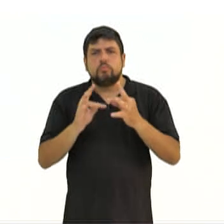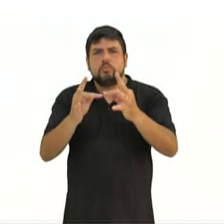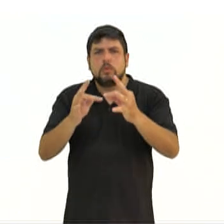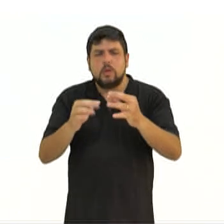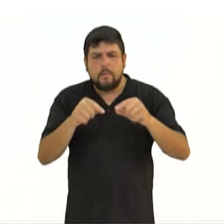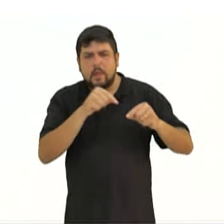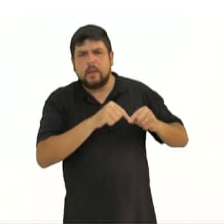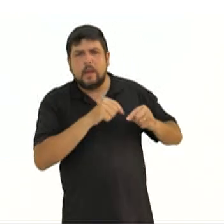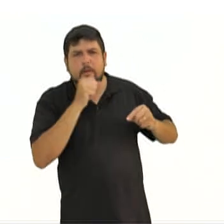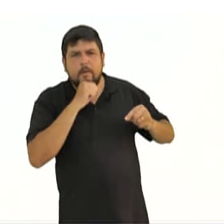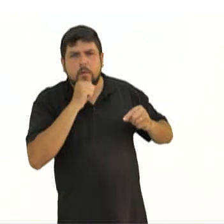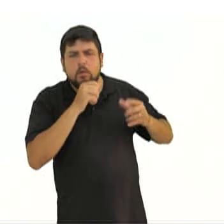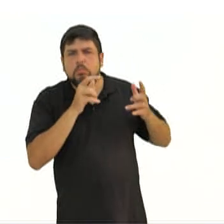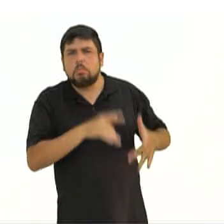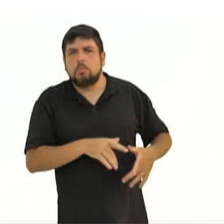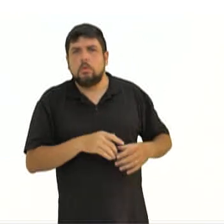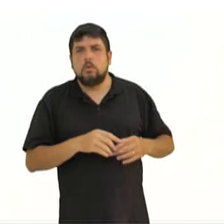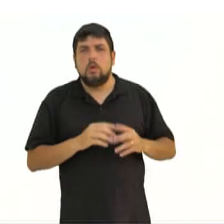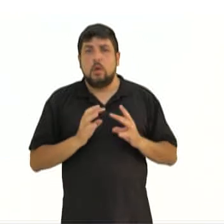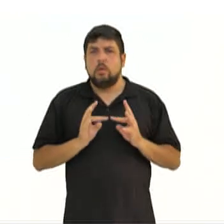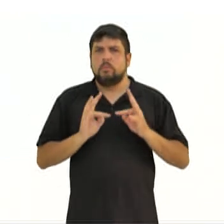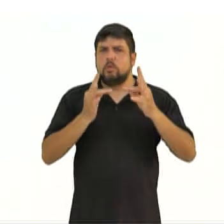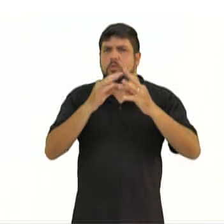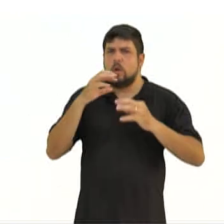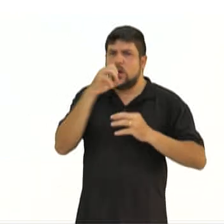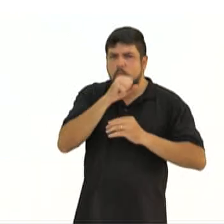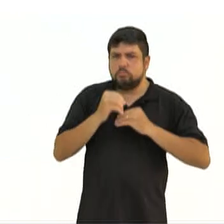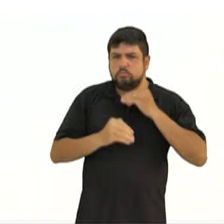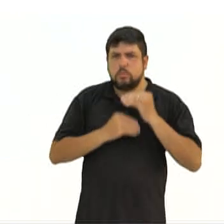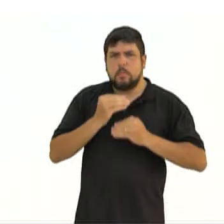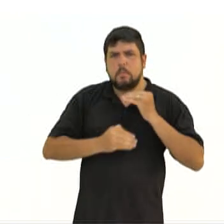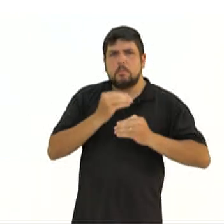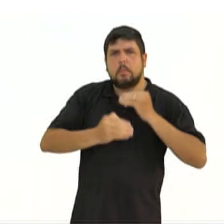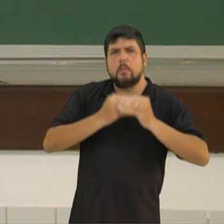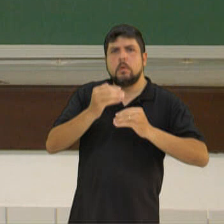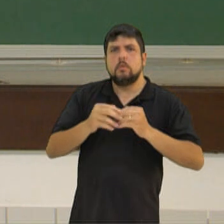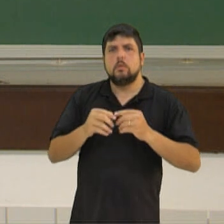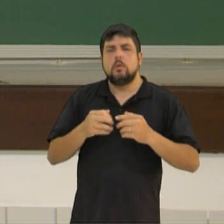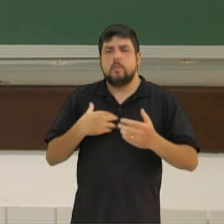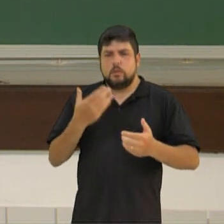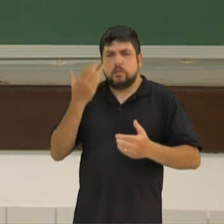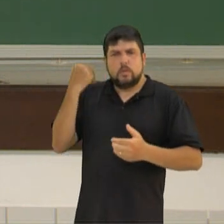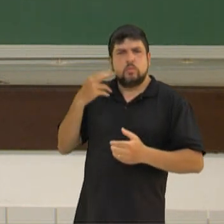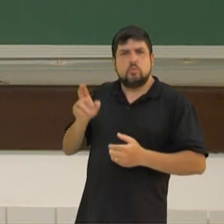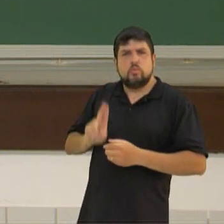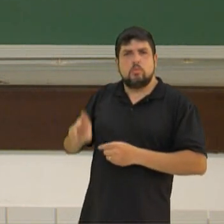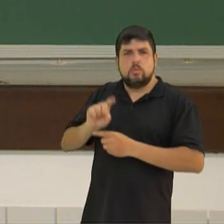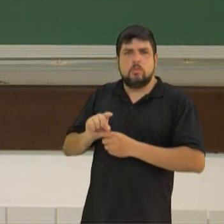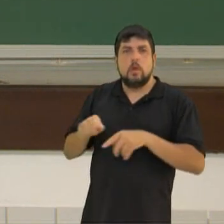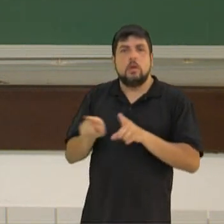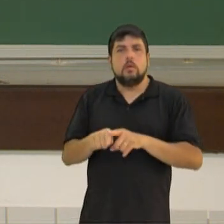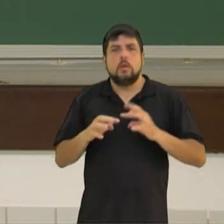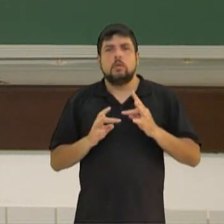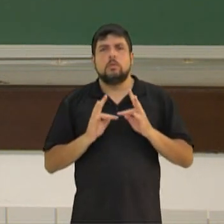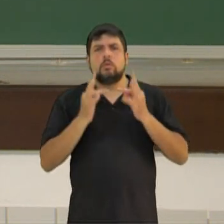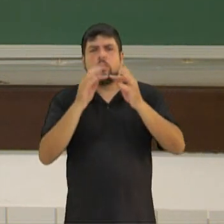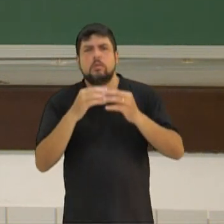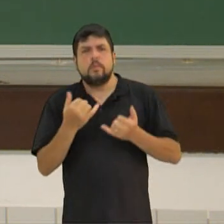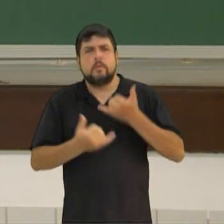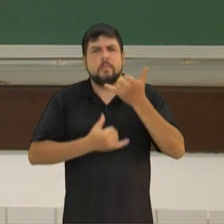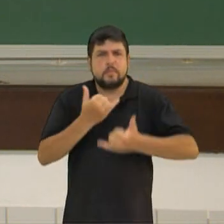que tudo que a gente tem de novo hoje é o que a gente tinha ontem, já não é tão usual. E tem tanta tecnologia,